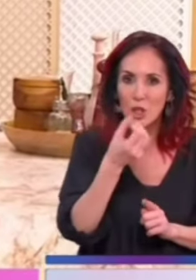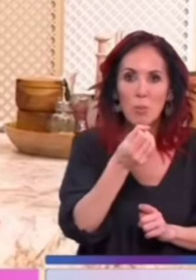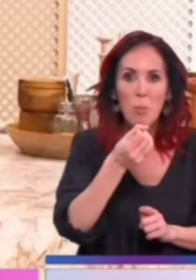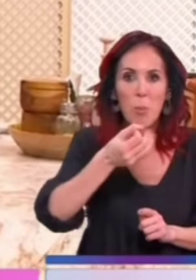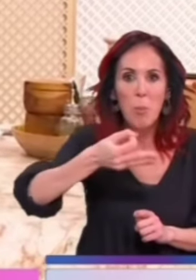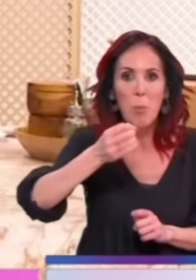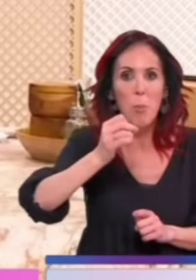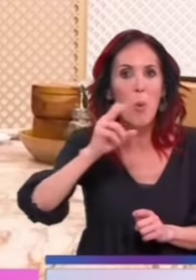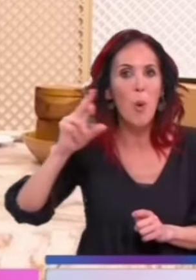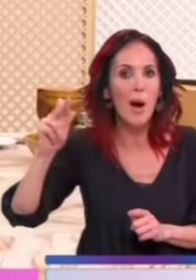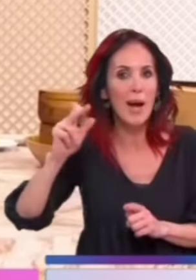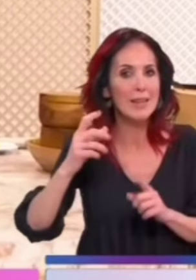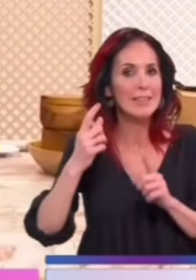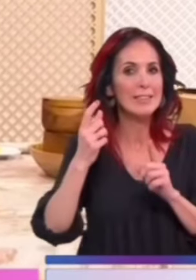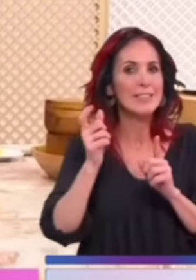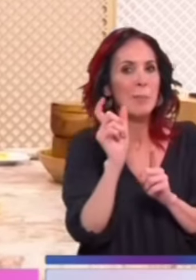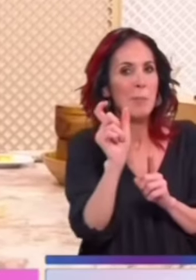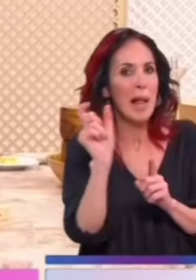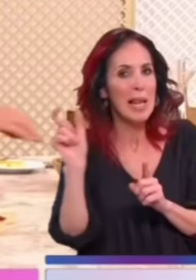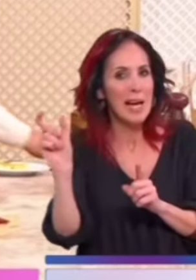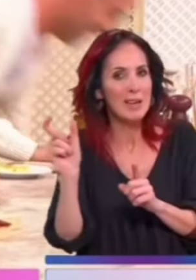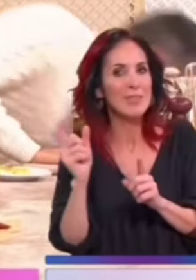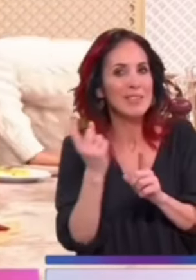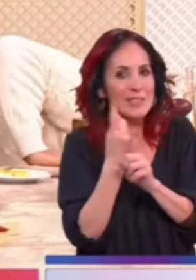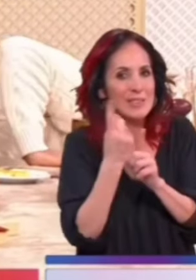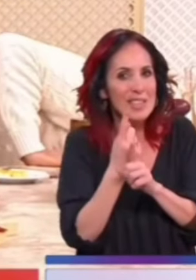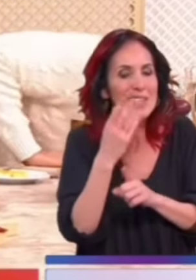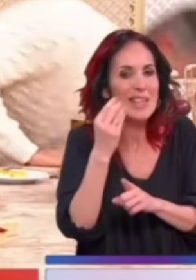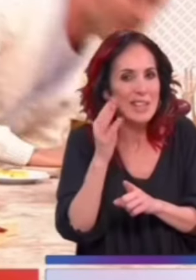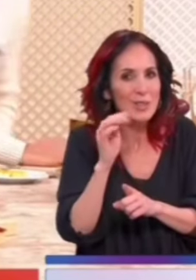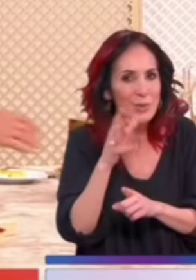sei o quê! Ai! Porquê é que tu entras, senhores?